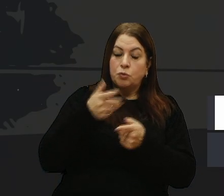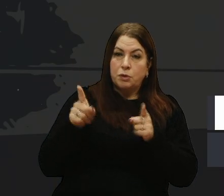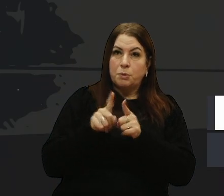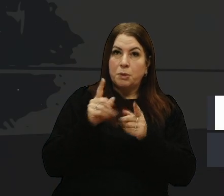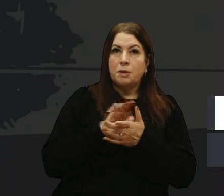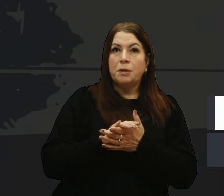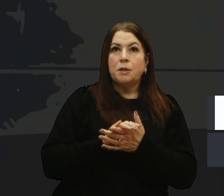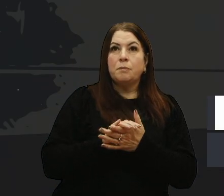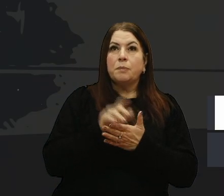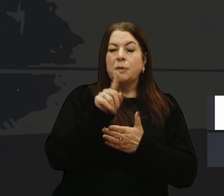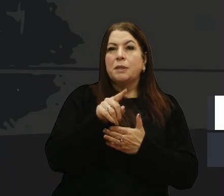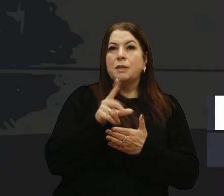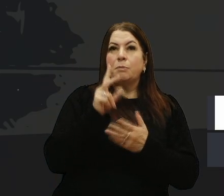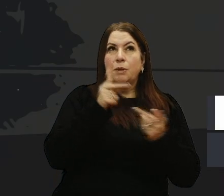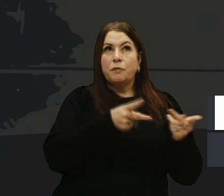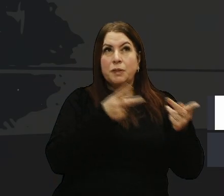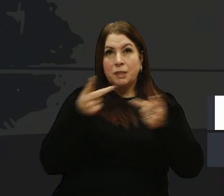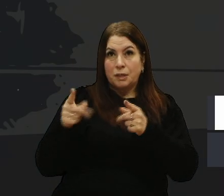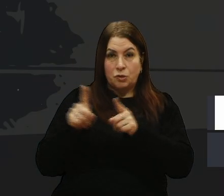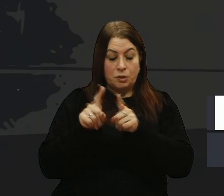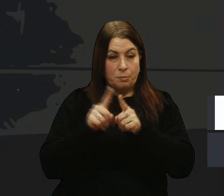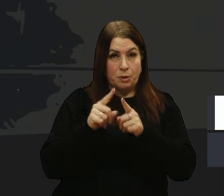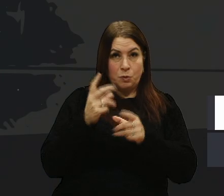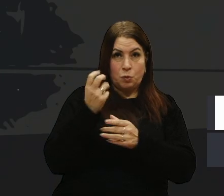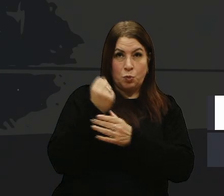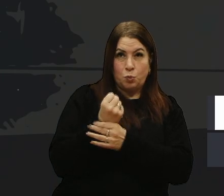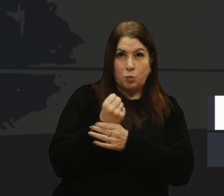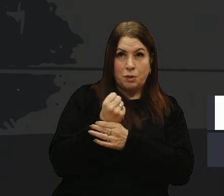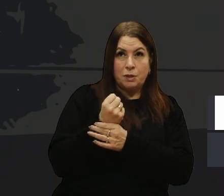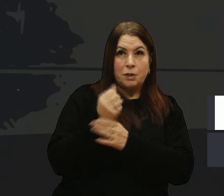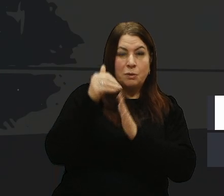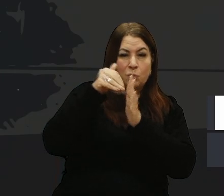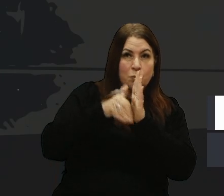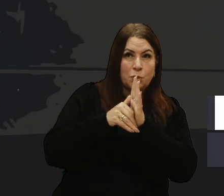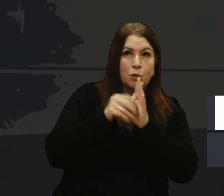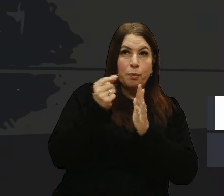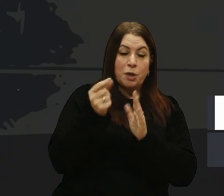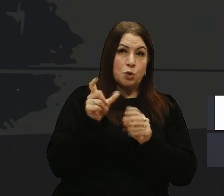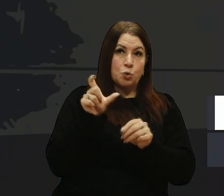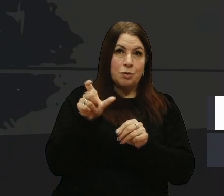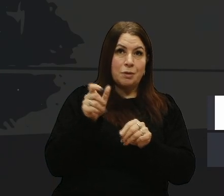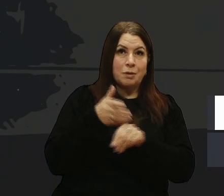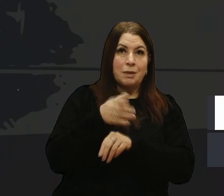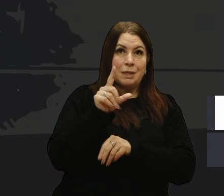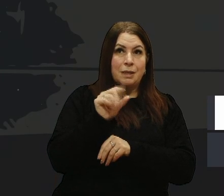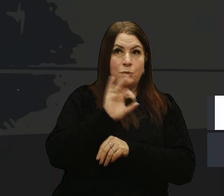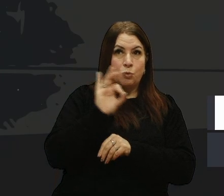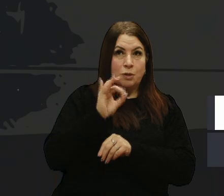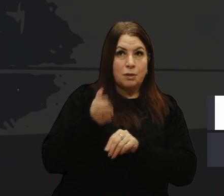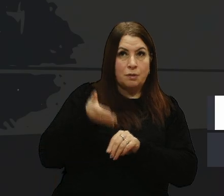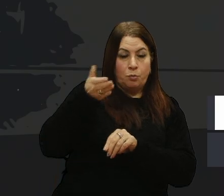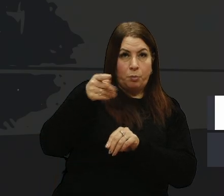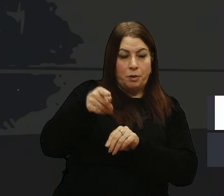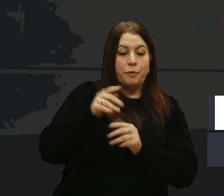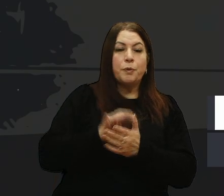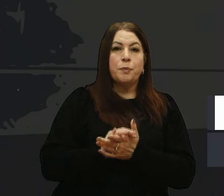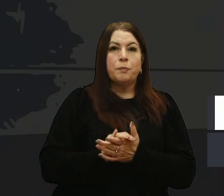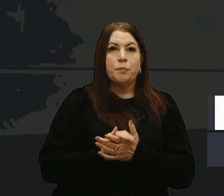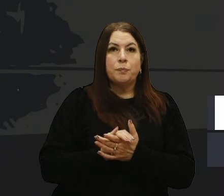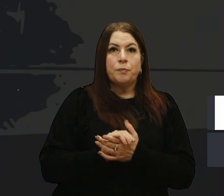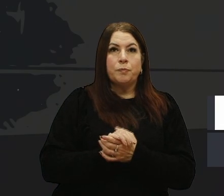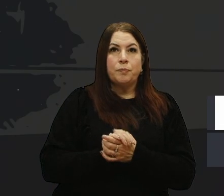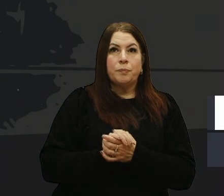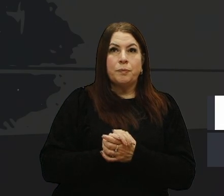na questão, e ali pelo visitante também a segurança deu uma pequena descida, e o preço do ingresso que foi 10% na questão que eu falei do aumento do